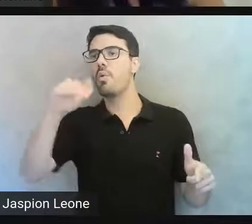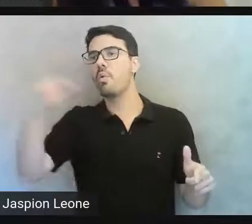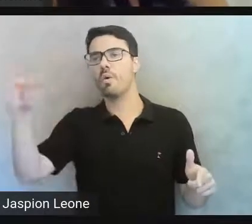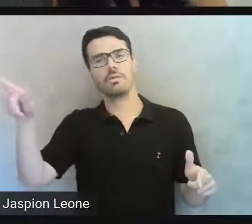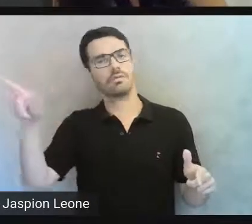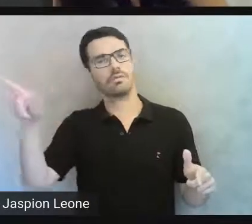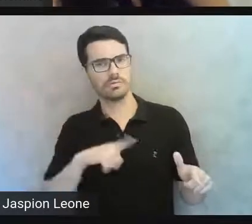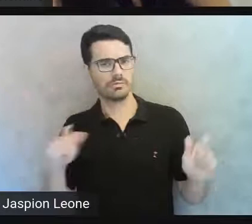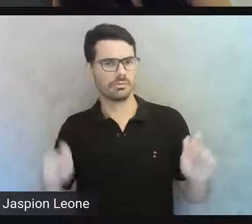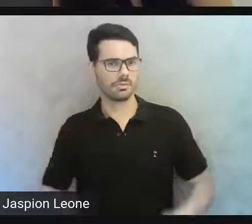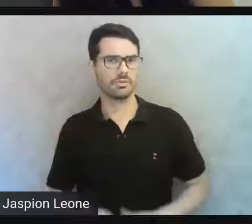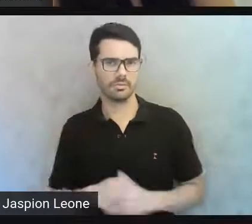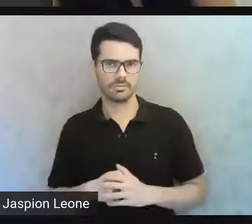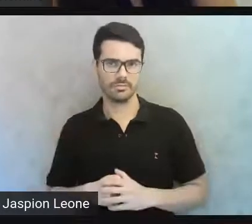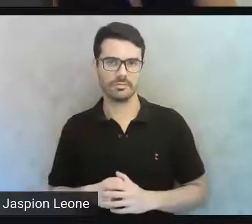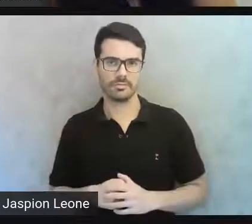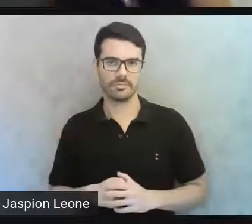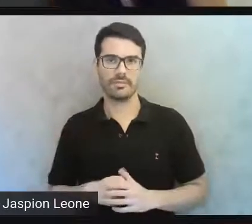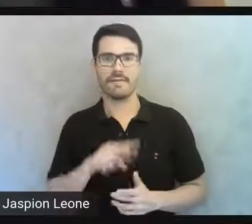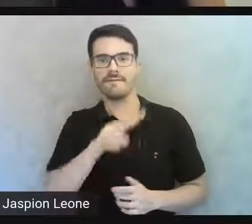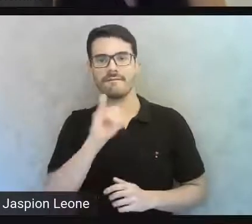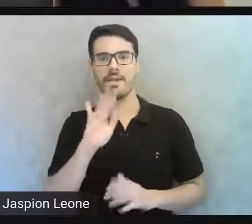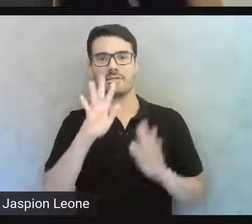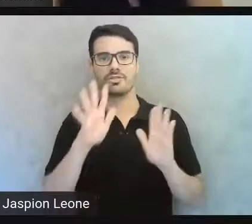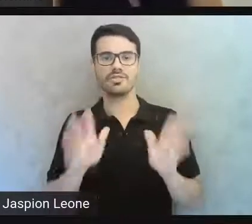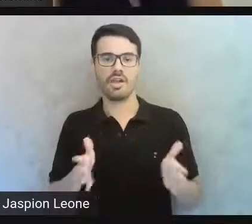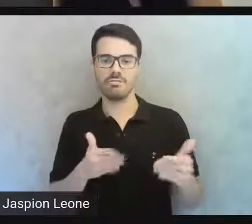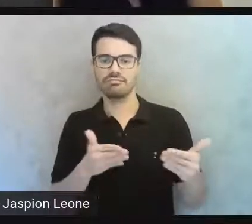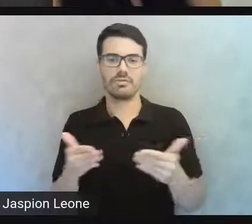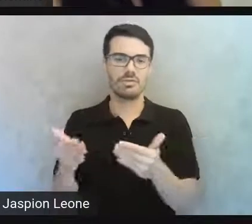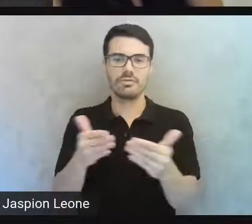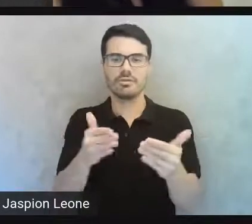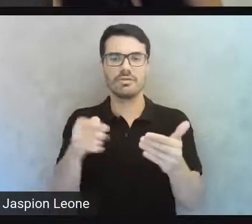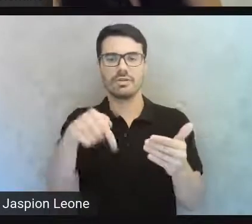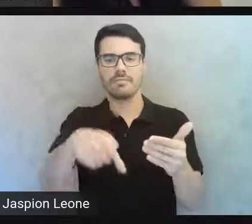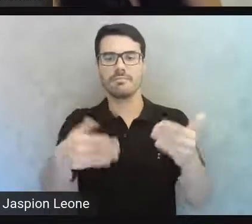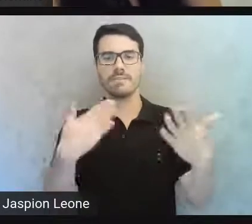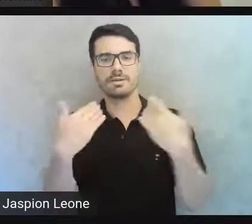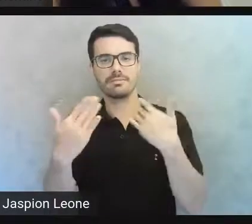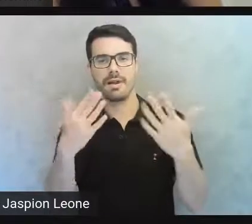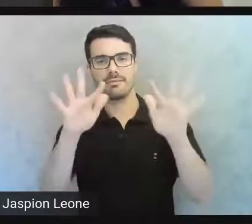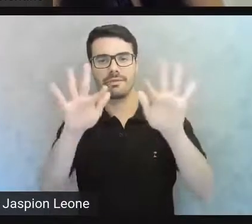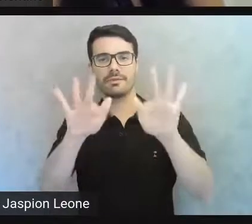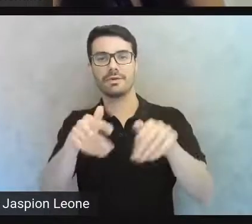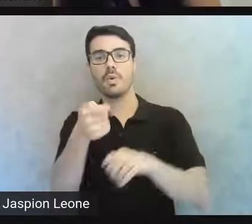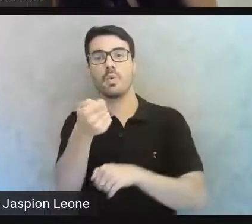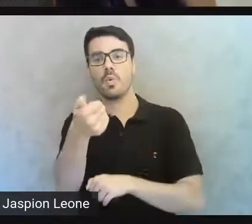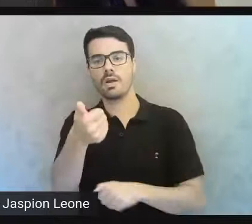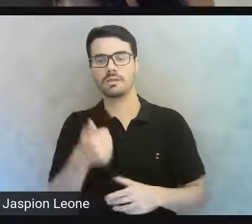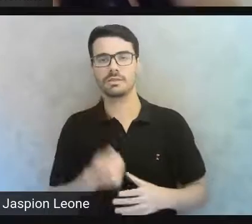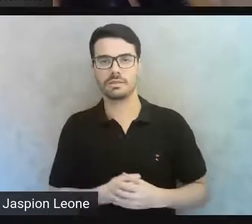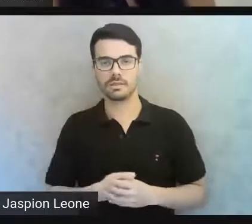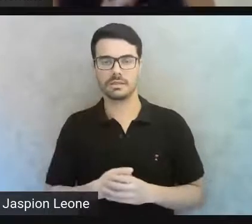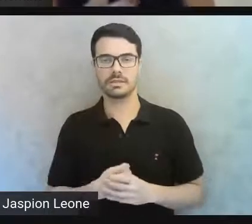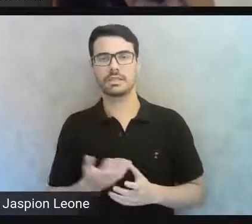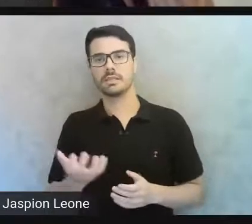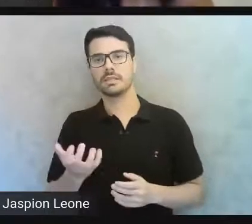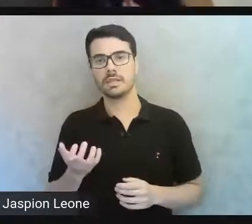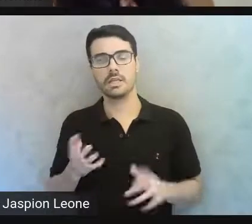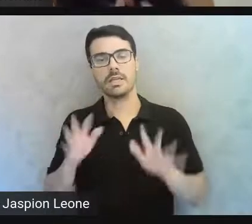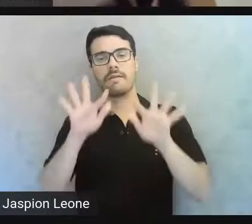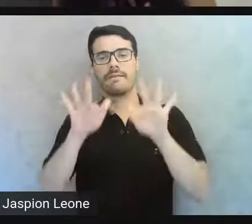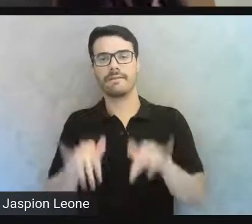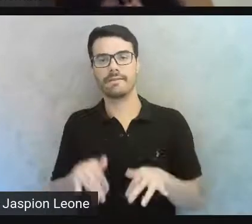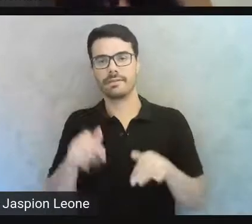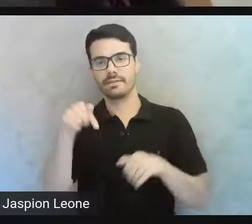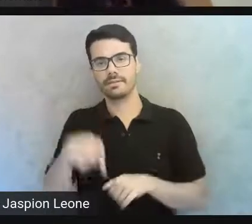sim. Gente, então a gente vai caminhando, assim, infelizmente, para o final, que o bate-papo está tão bom, mas eu queria, assim, para finalizar,